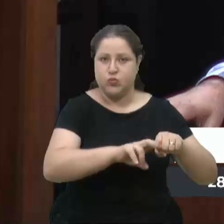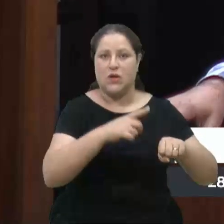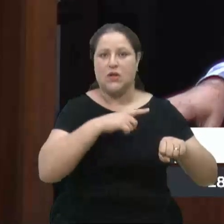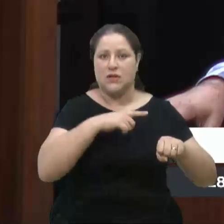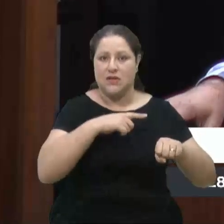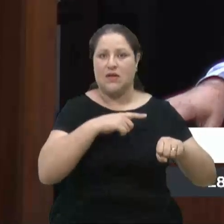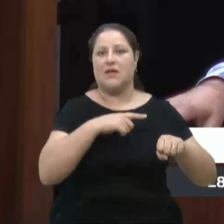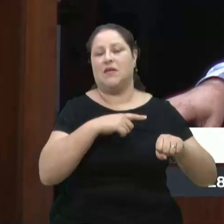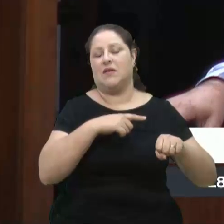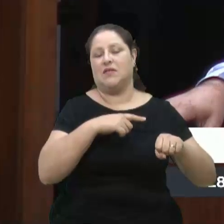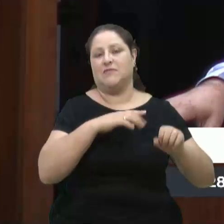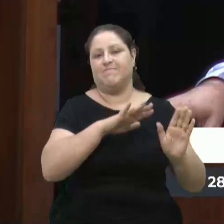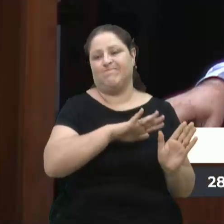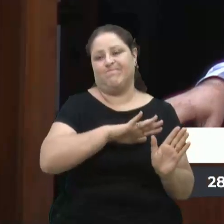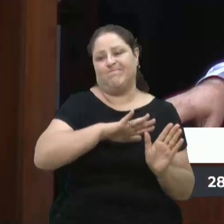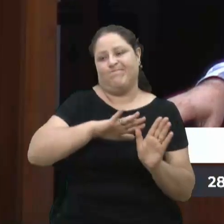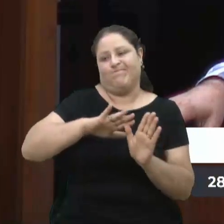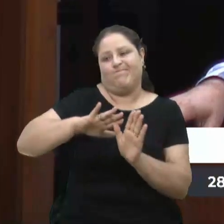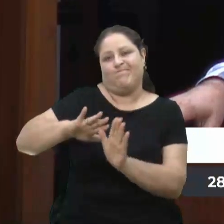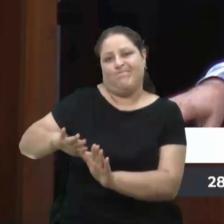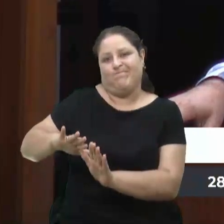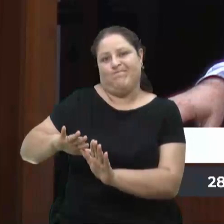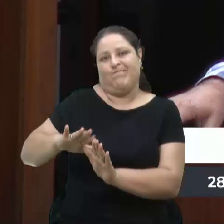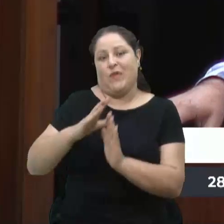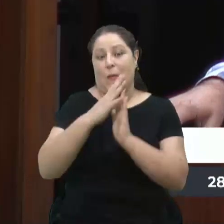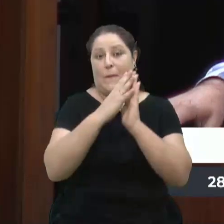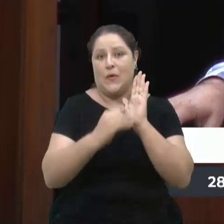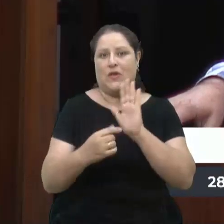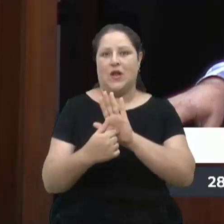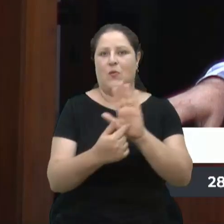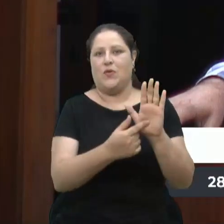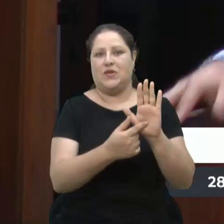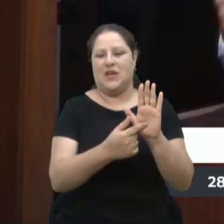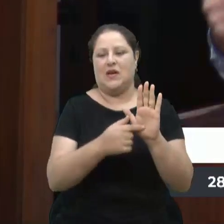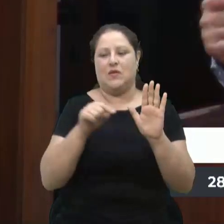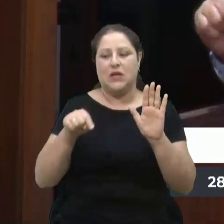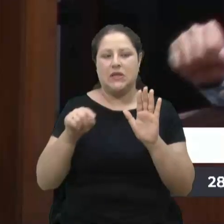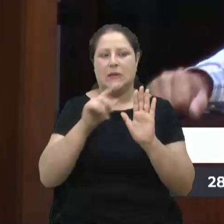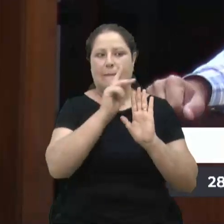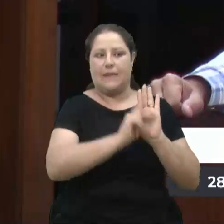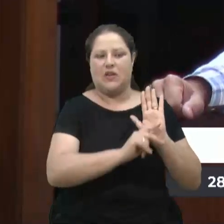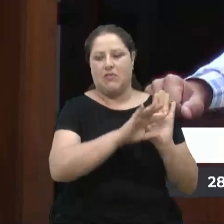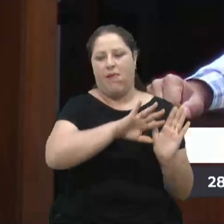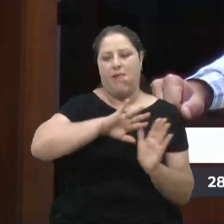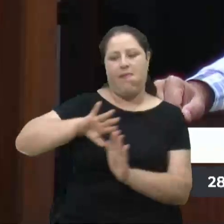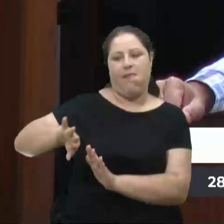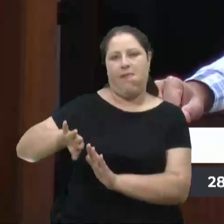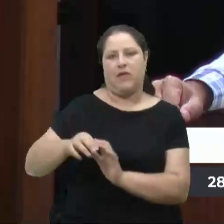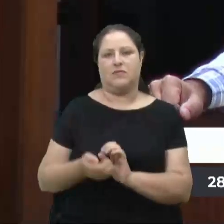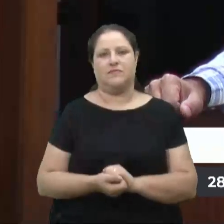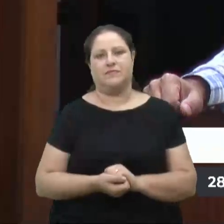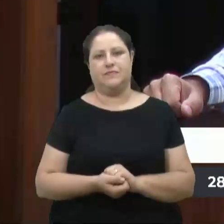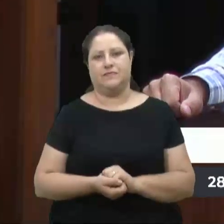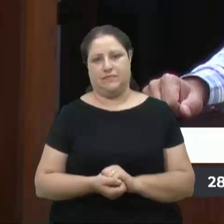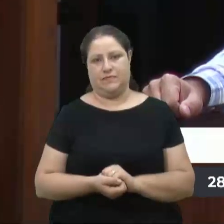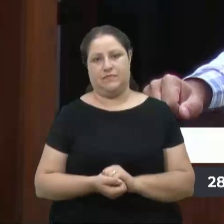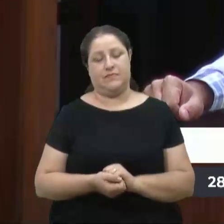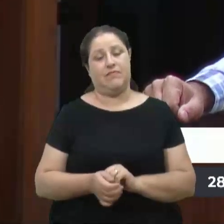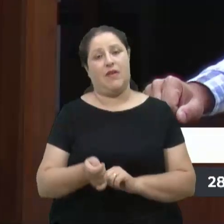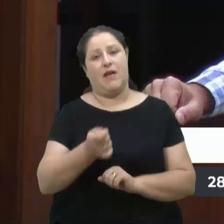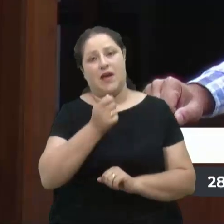sendo desconsiderado pelo modelo apresentado e pela forma. Ainda,